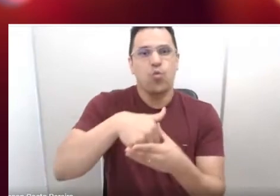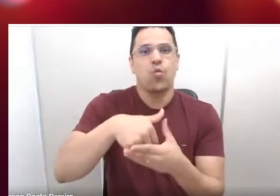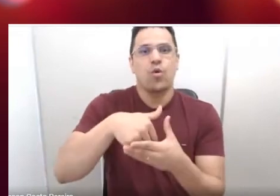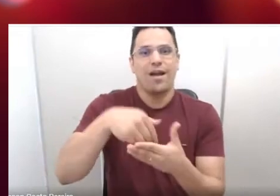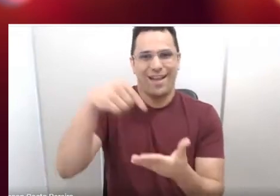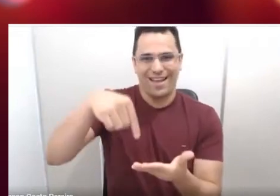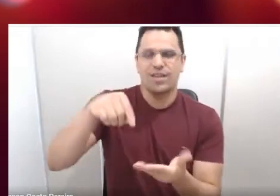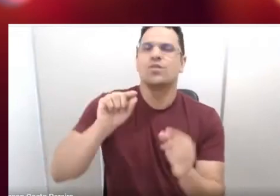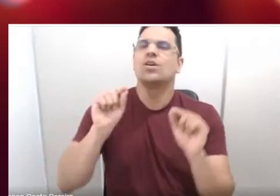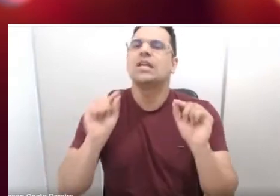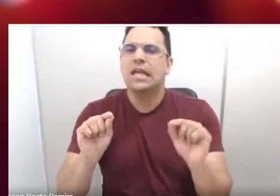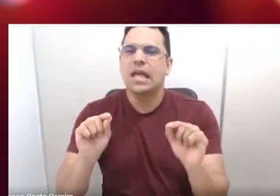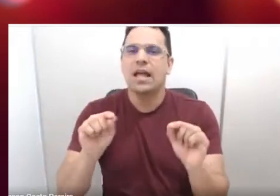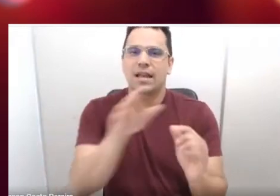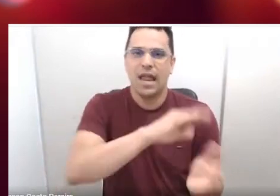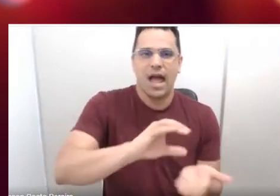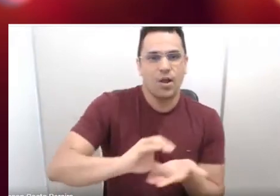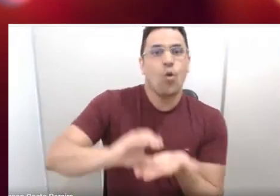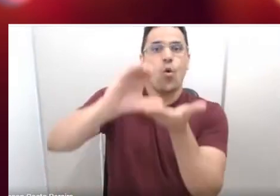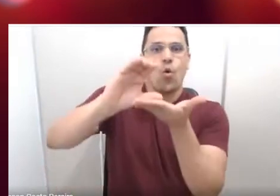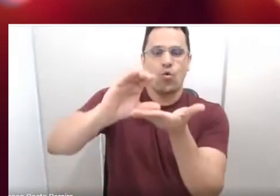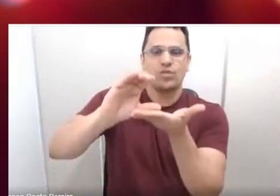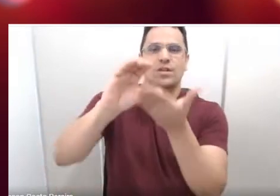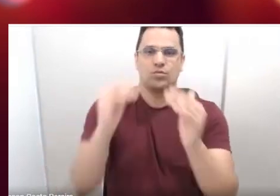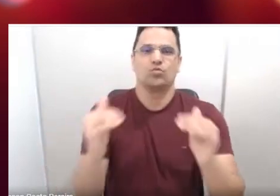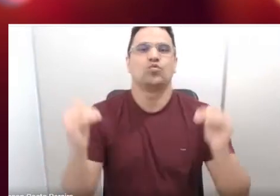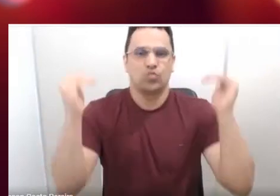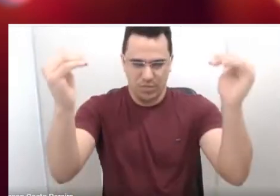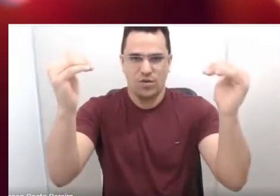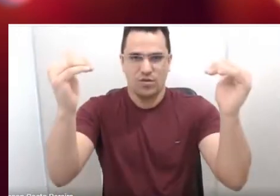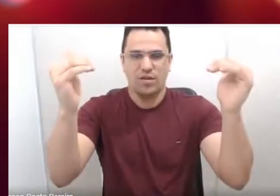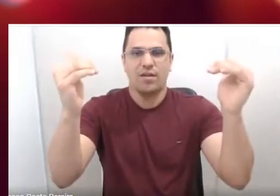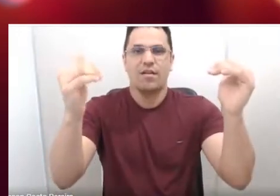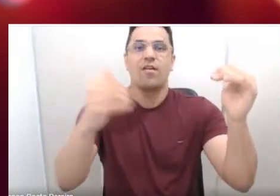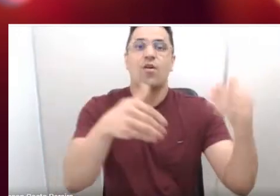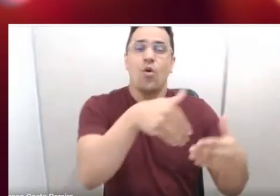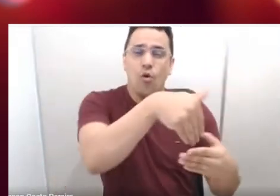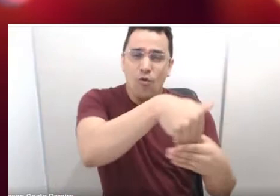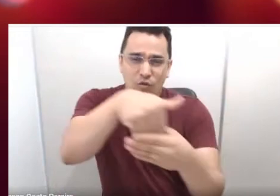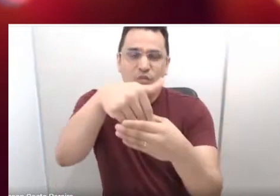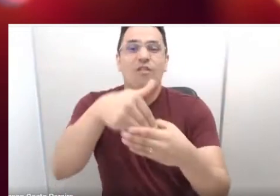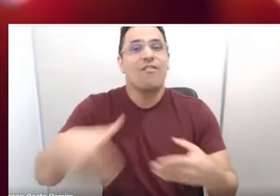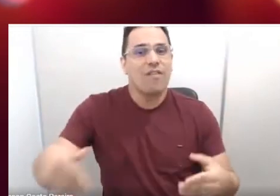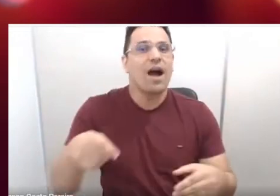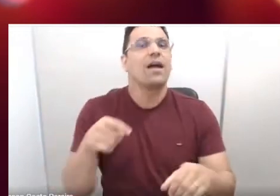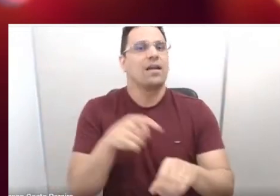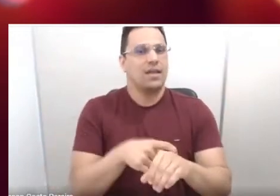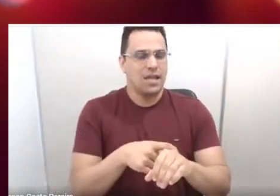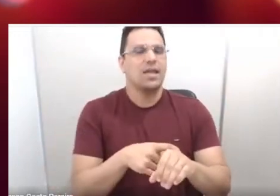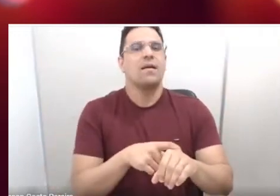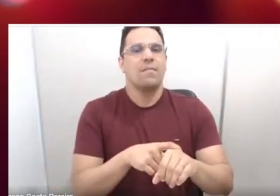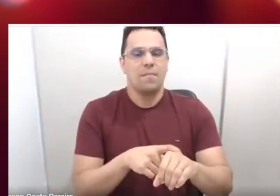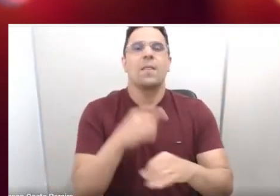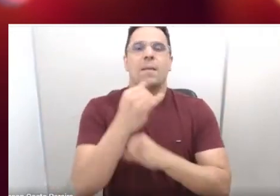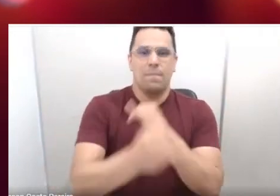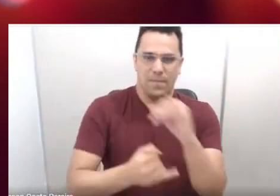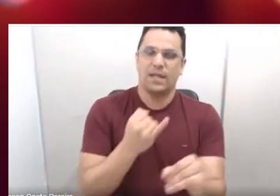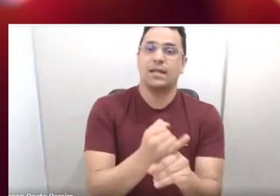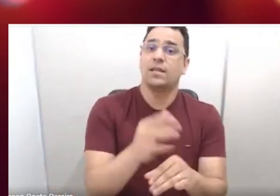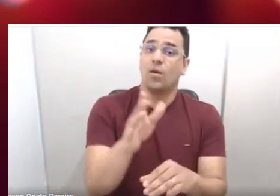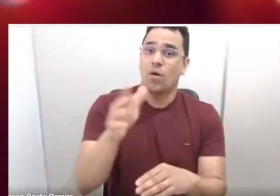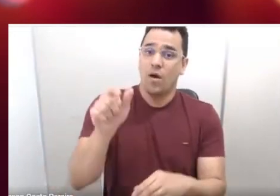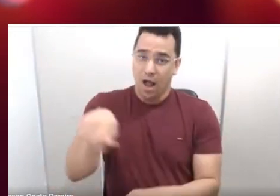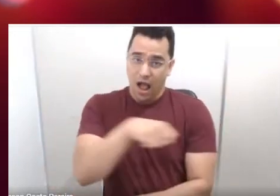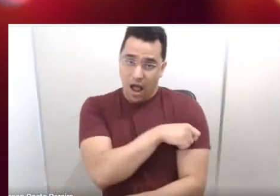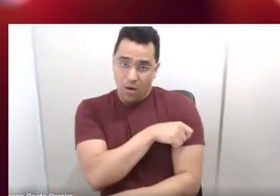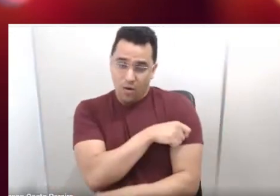nossa universidade. É muito importante que os estudantes participem. Essas eleições elas vão ser online, inclusive. Então, é extremamente importante a